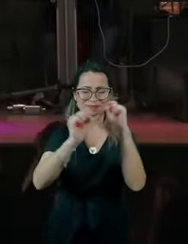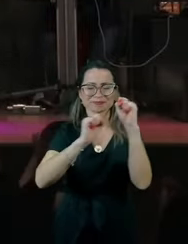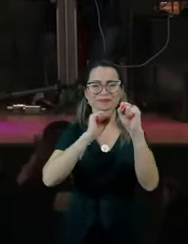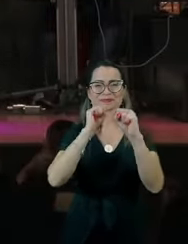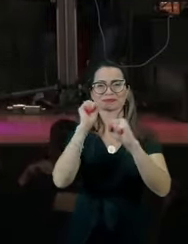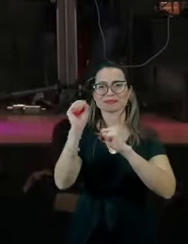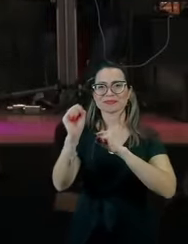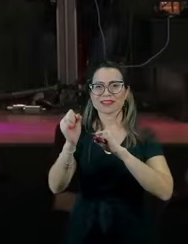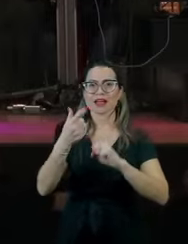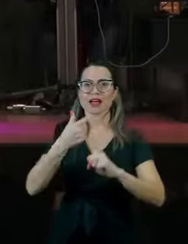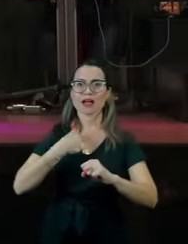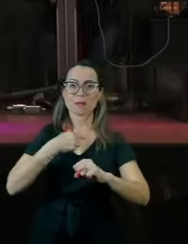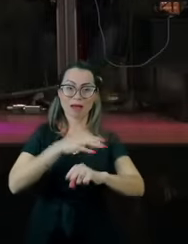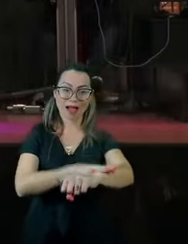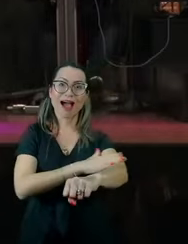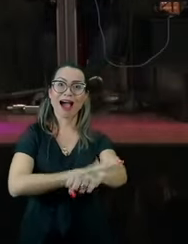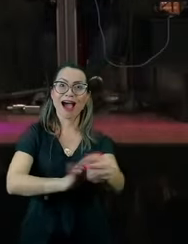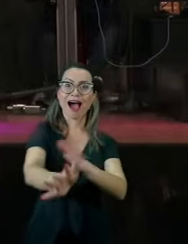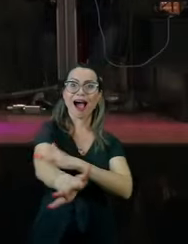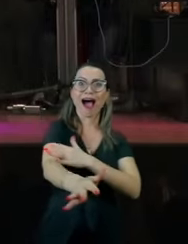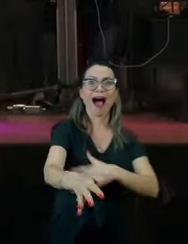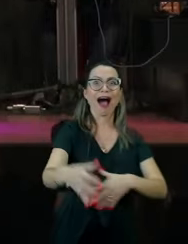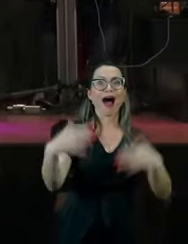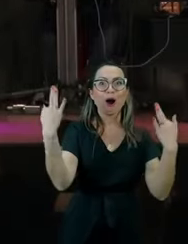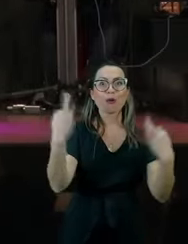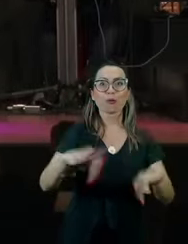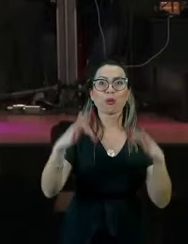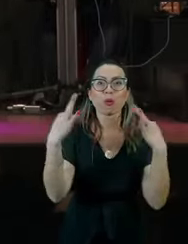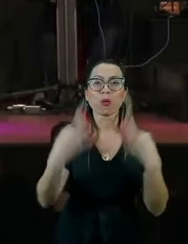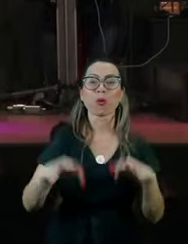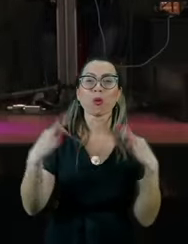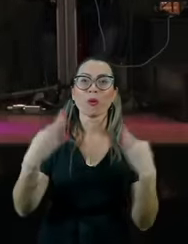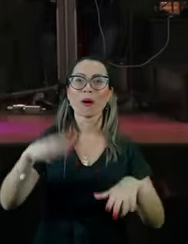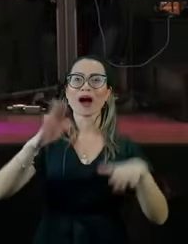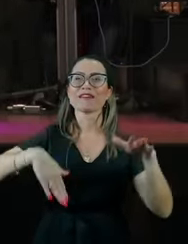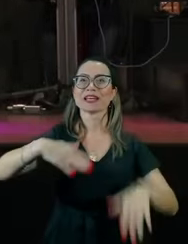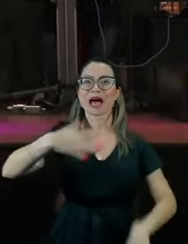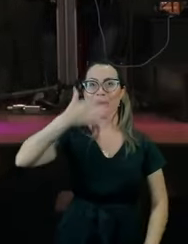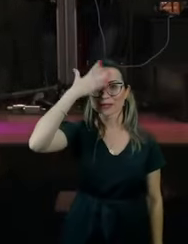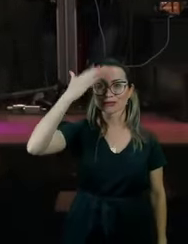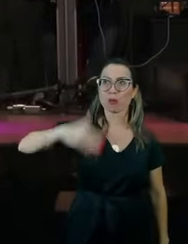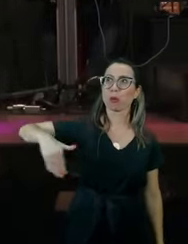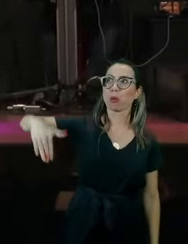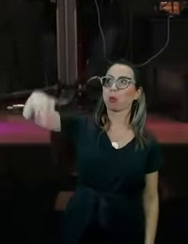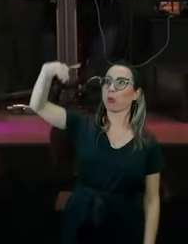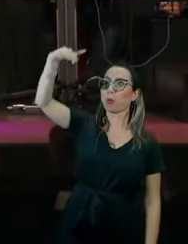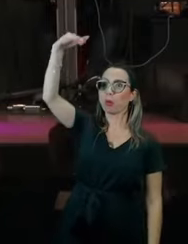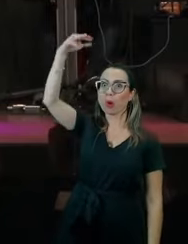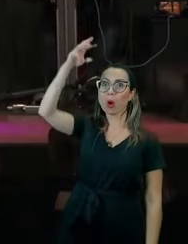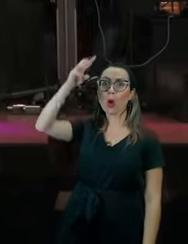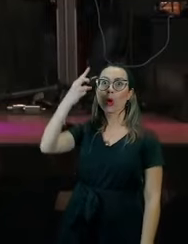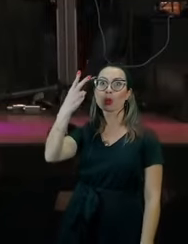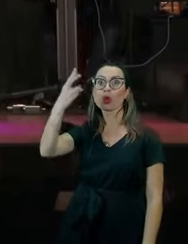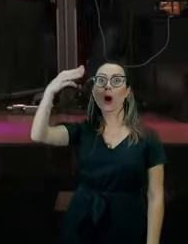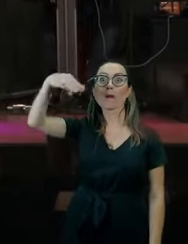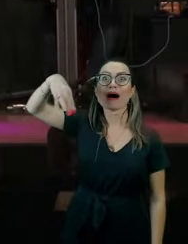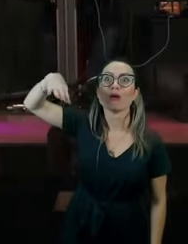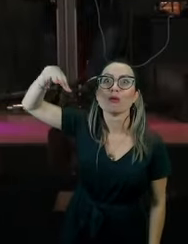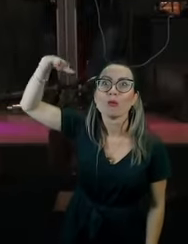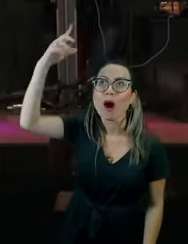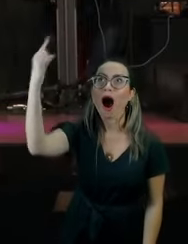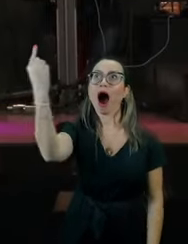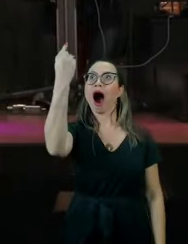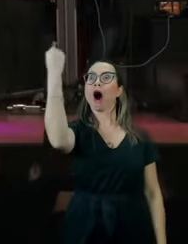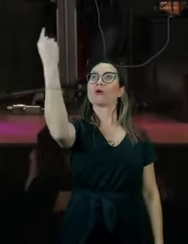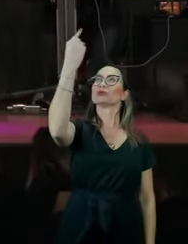Eu estou ainda com o meu braço, gente. Às vezes chegava aqueles irmãos de 2 metros de altura. Sabe, aqueles irmãos fortes. Eu dizia, Senhor, só